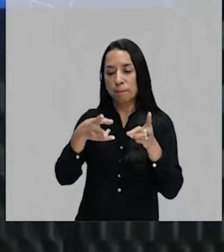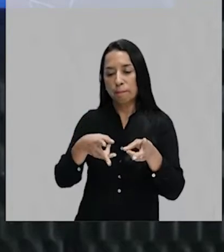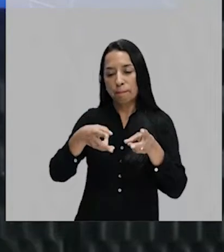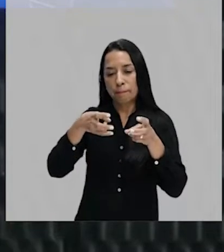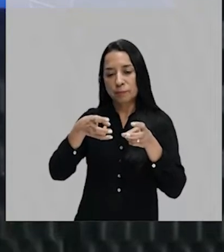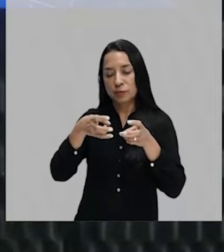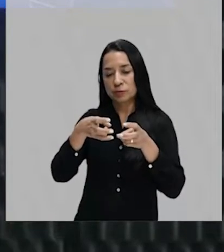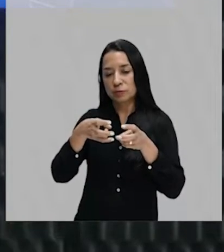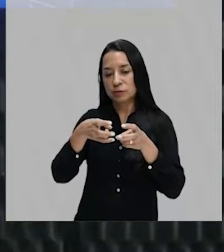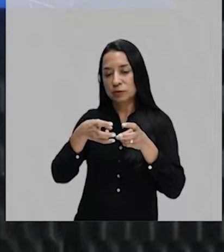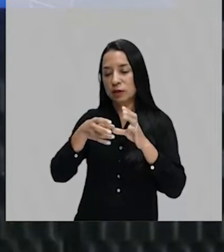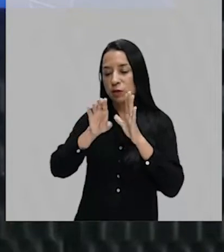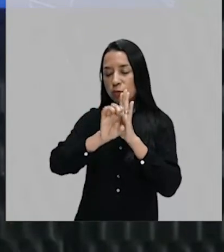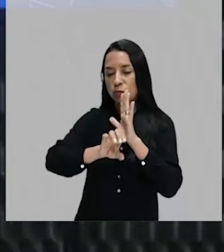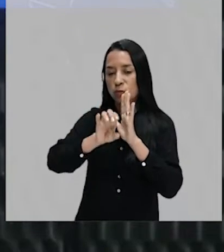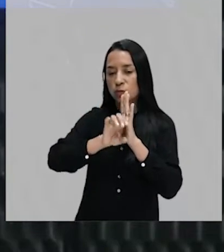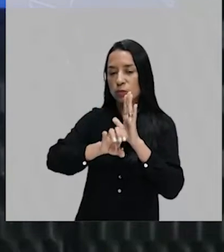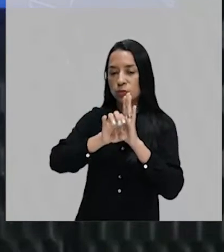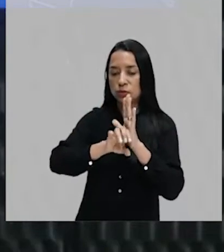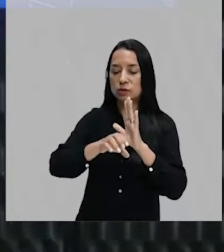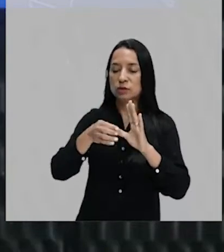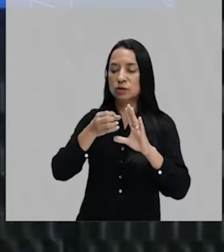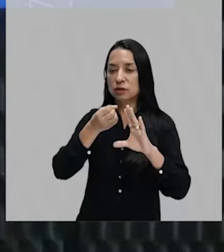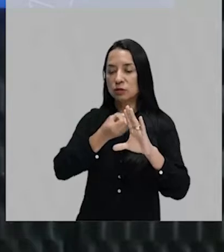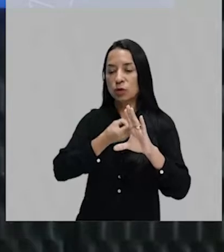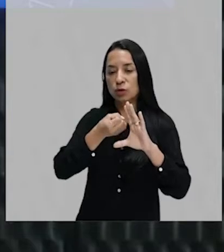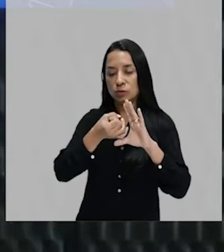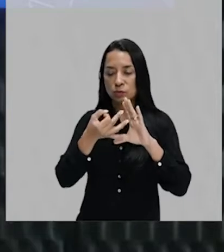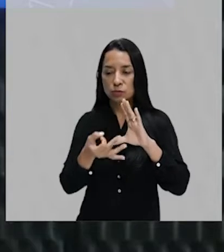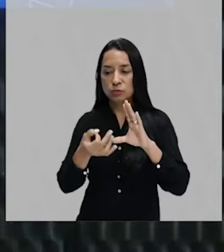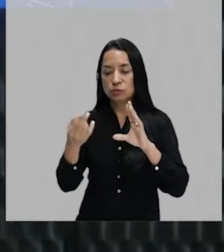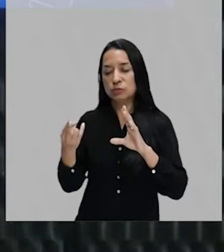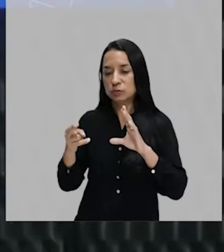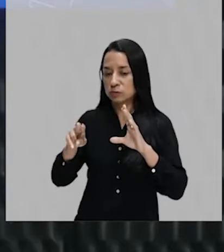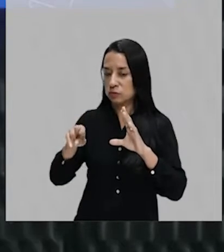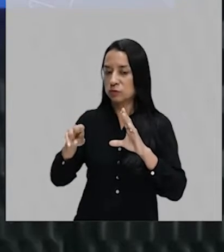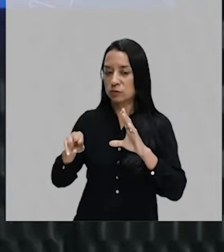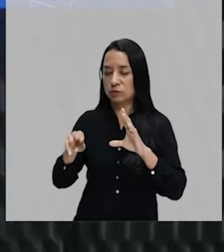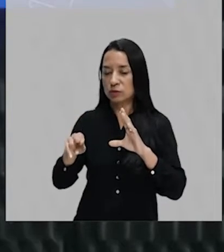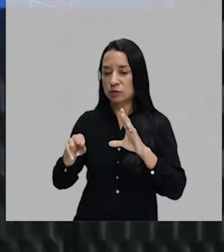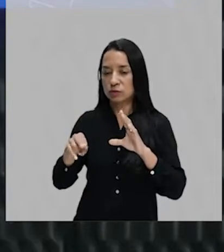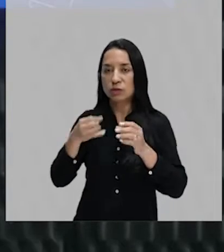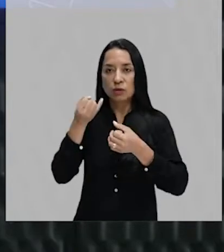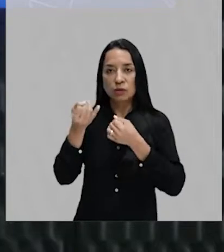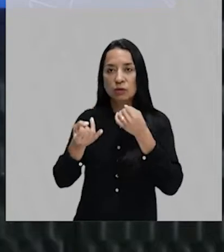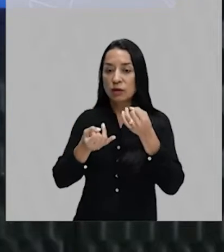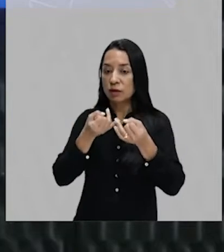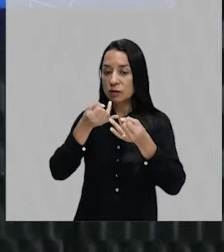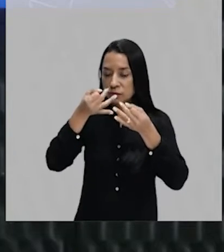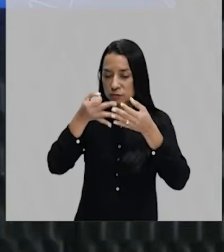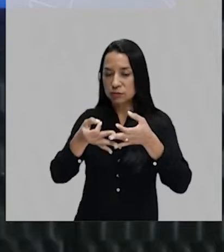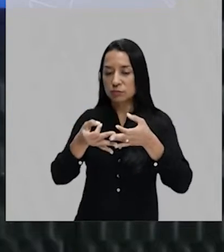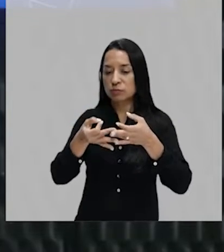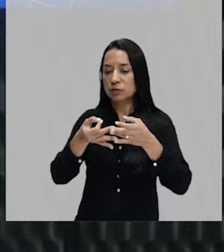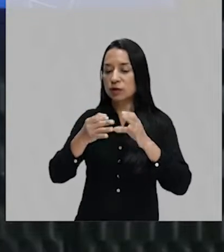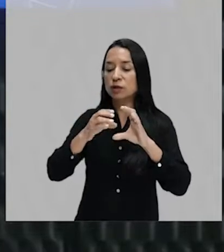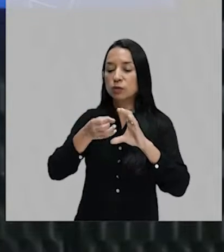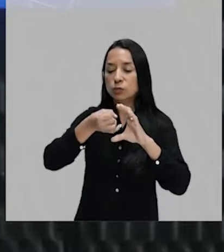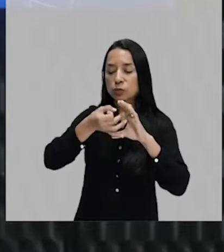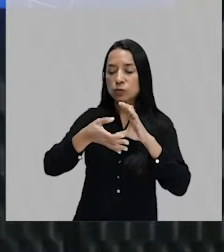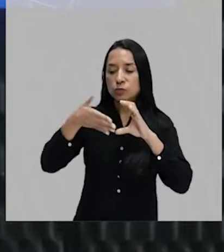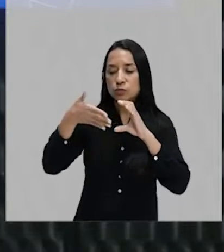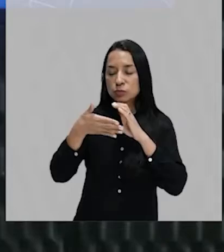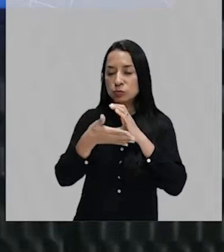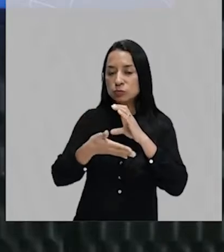a definição de conjuntos iguais até porque quando nós estivermos falando de subconjuntos e isso vai dar uma visão geral né